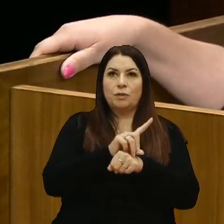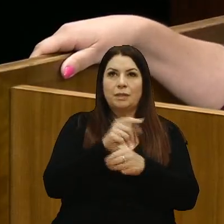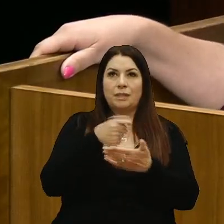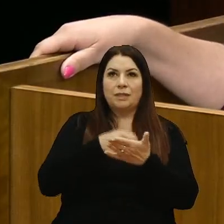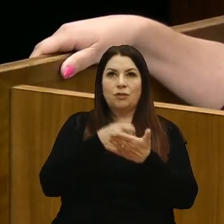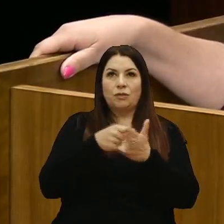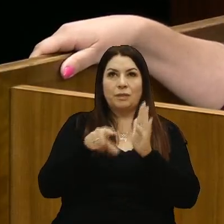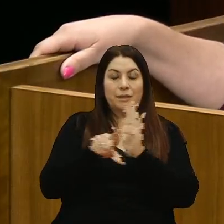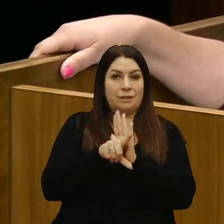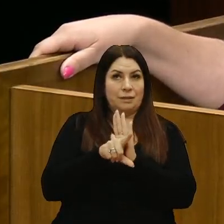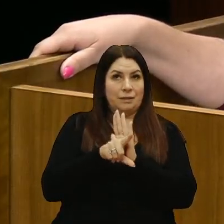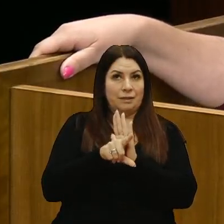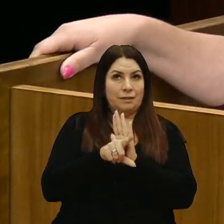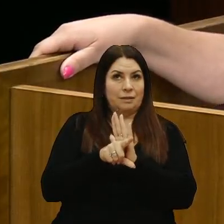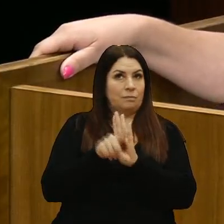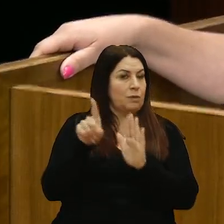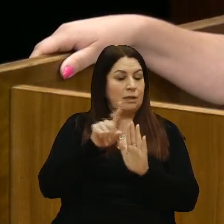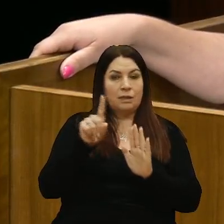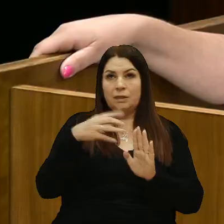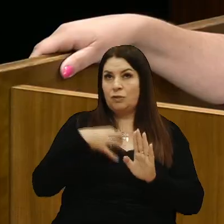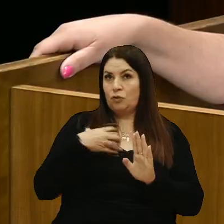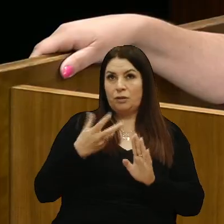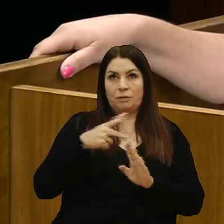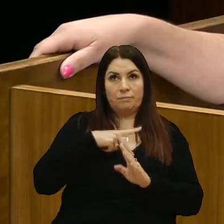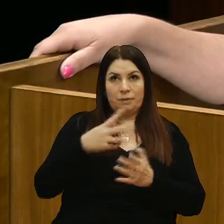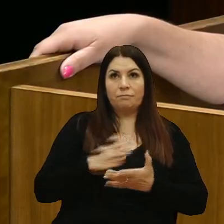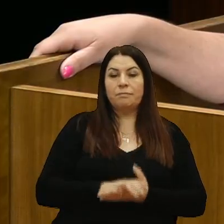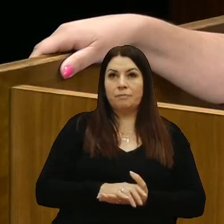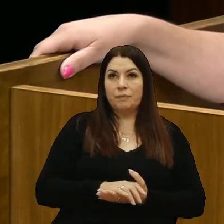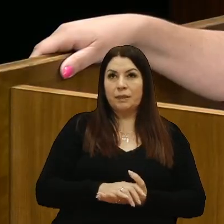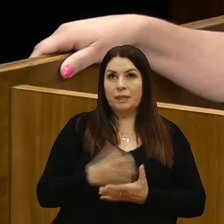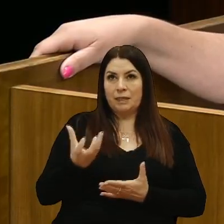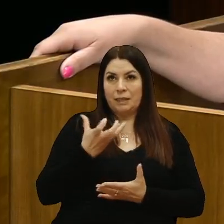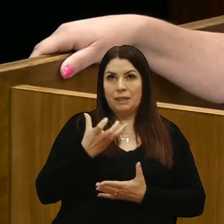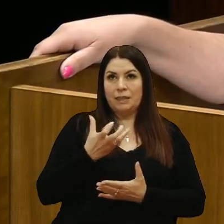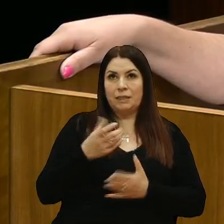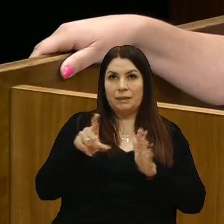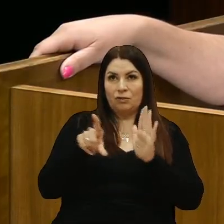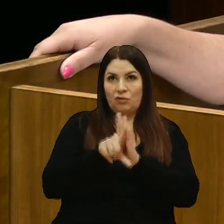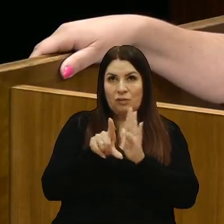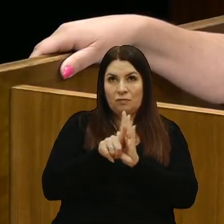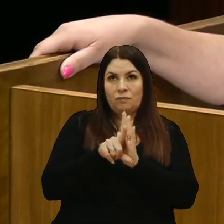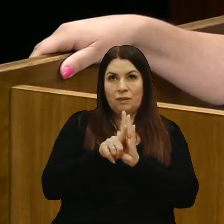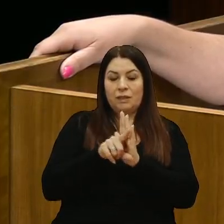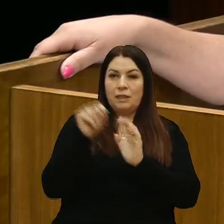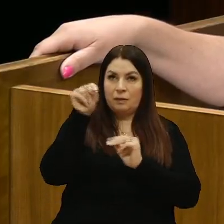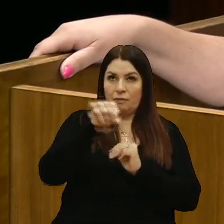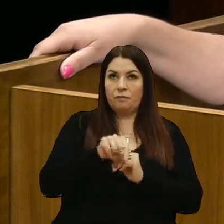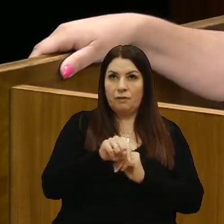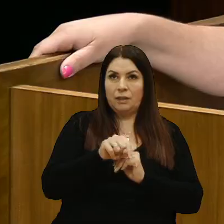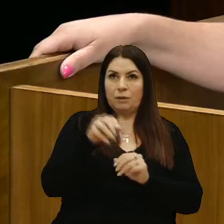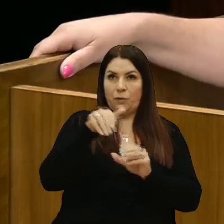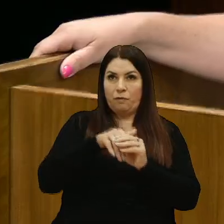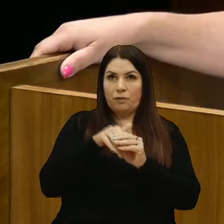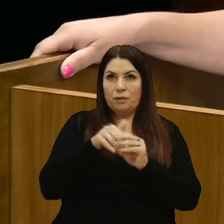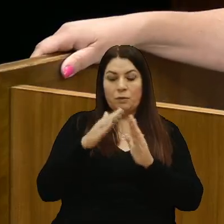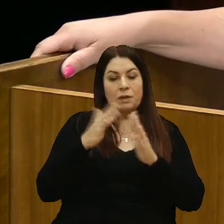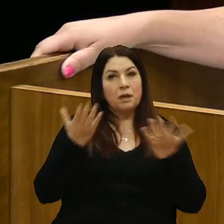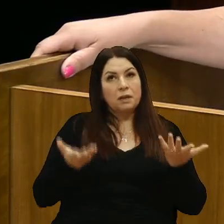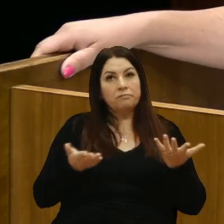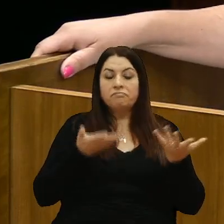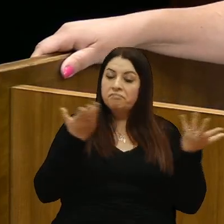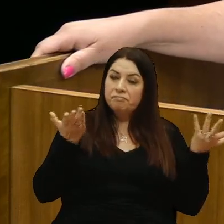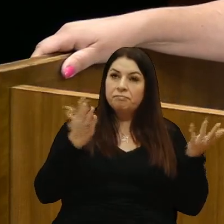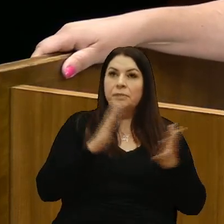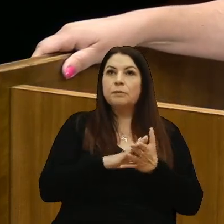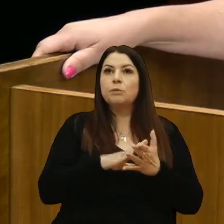a legislação. Mas nem dessa forma, presidente, eles querem que essa legislação venha à votação nessa casa. Mas